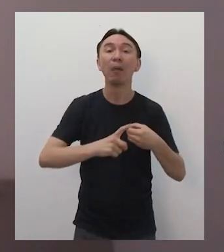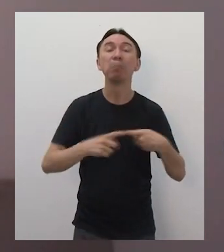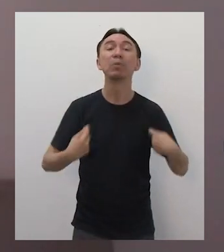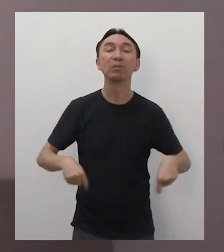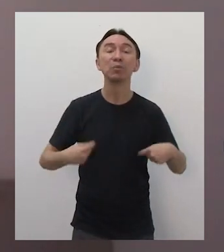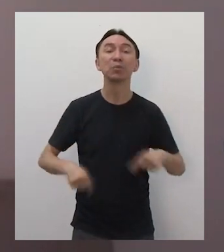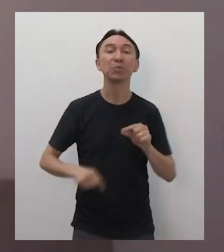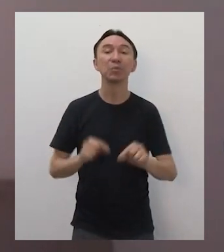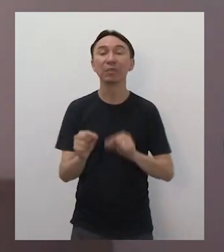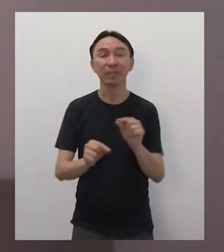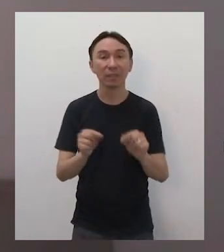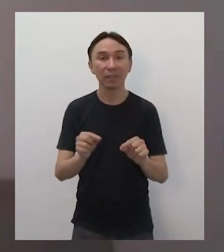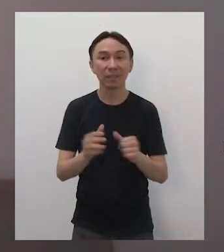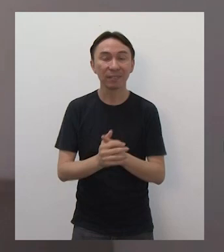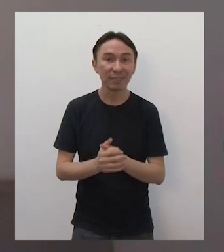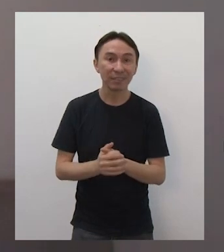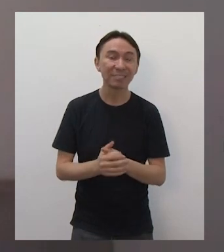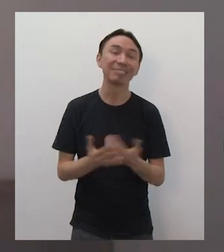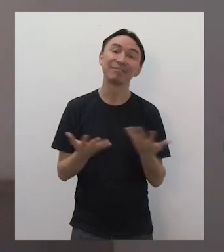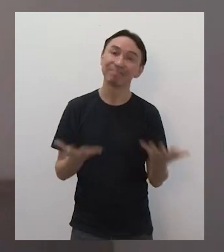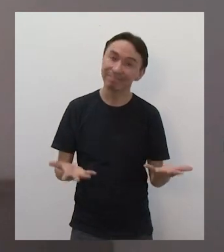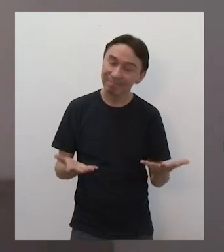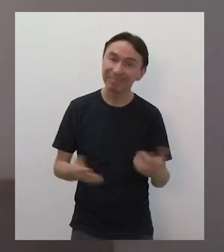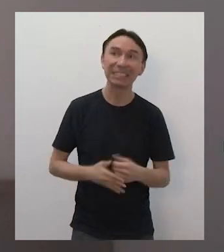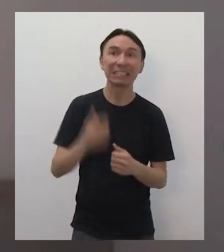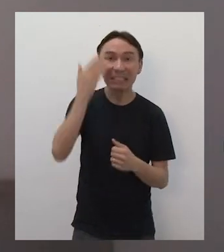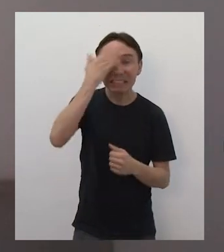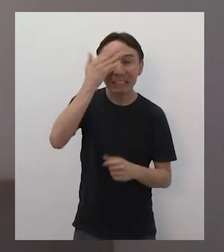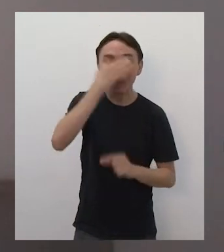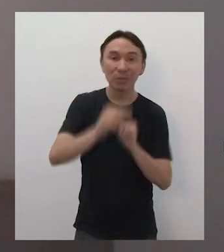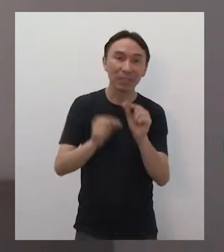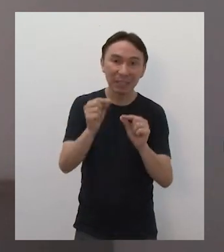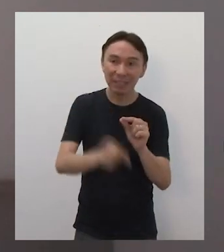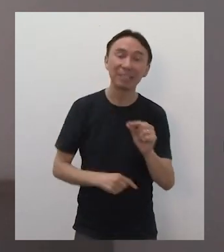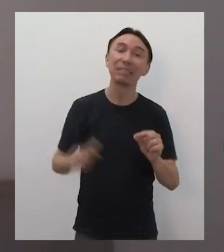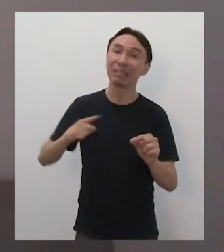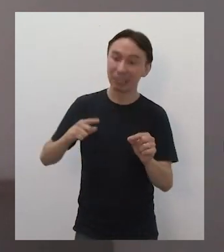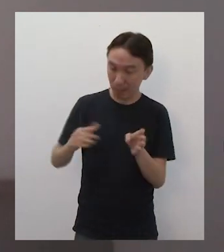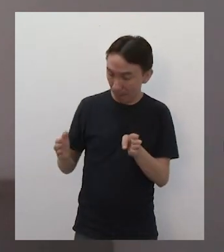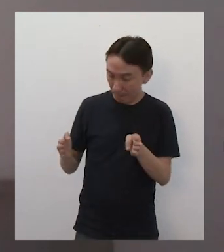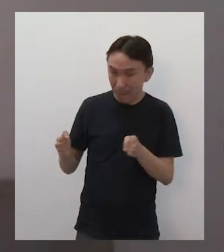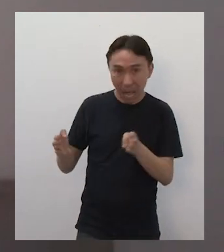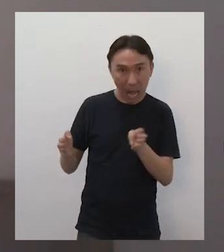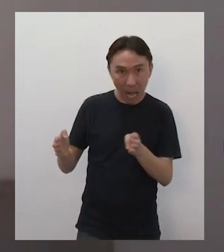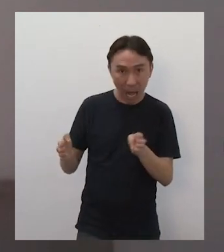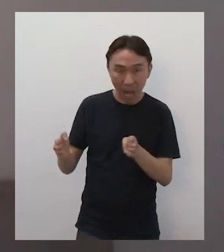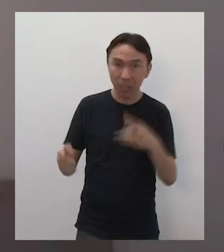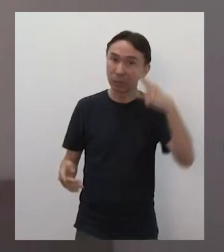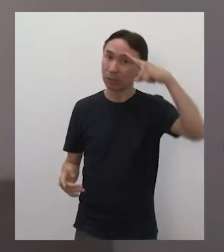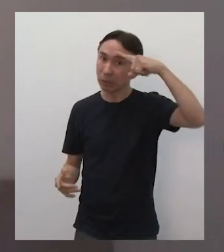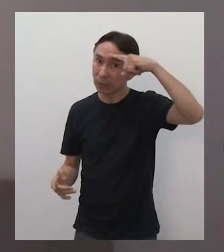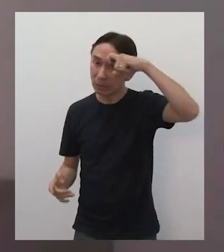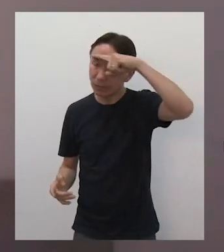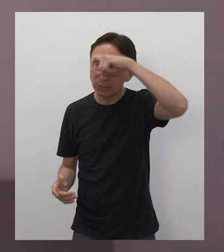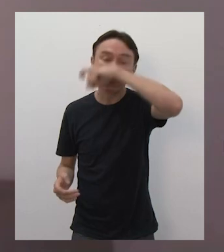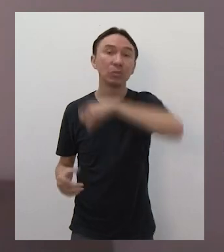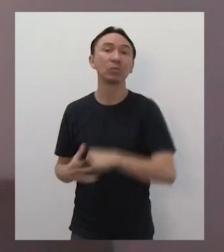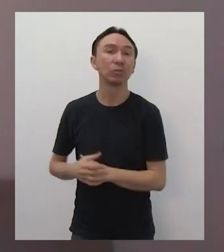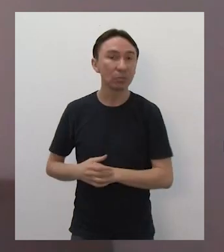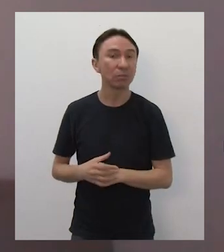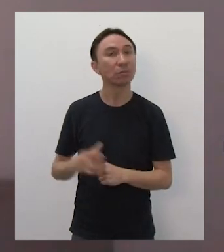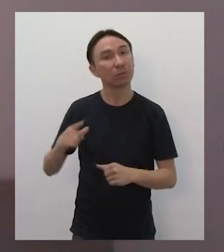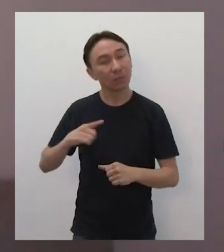ela passou por um momento muito difícil, né? Que ela teve desafios. Algumas pessoas podem